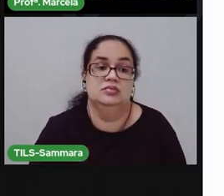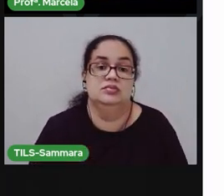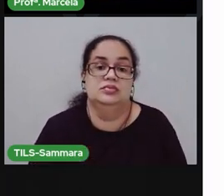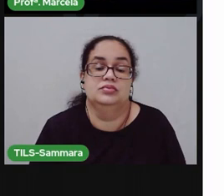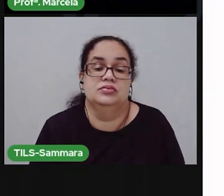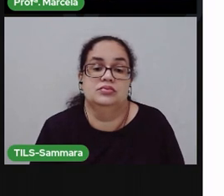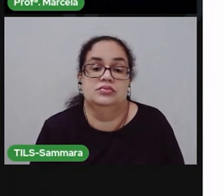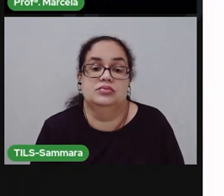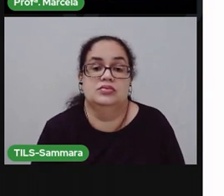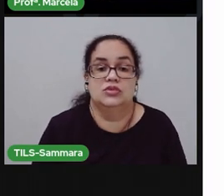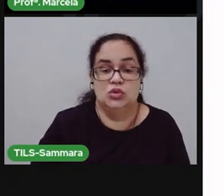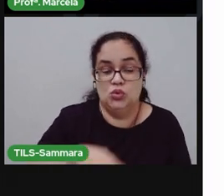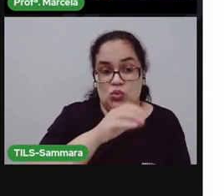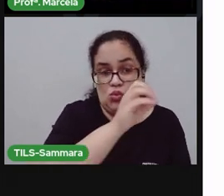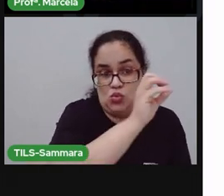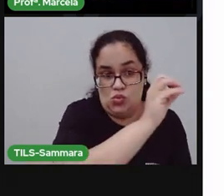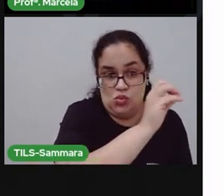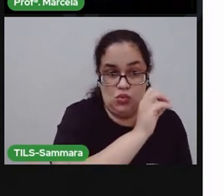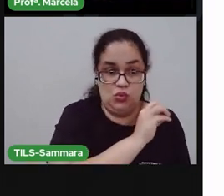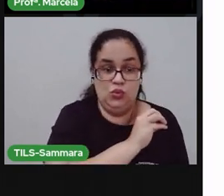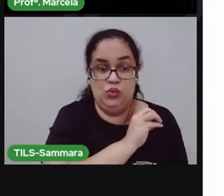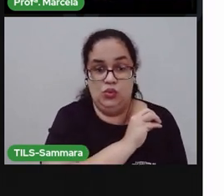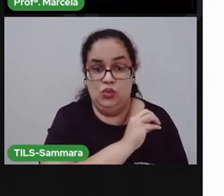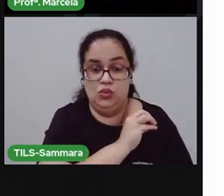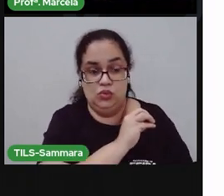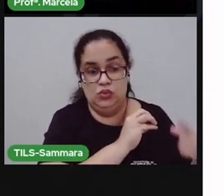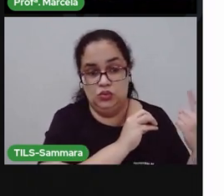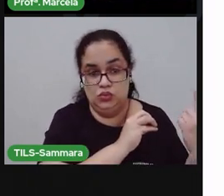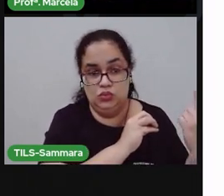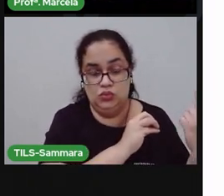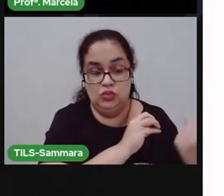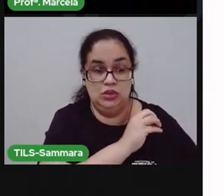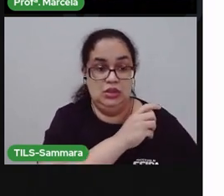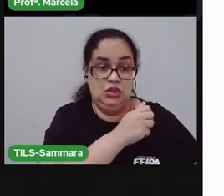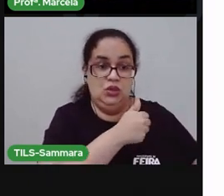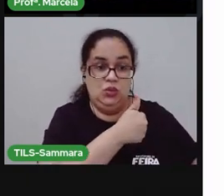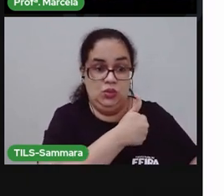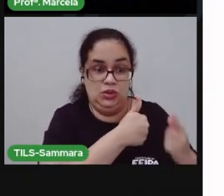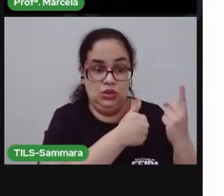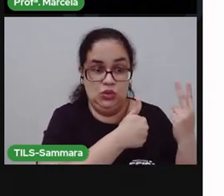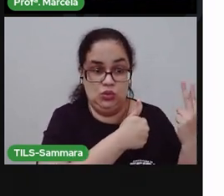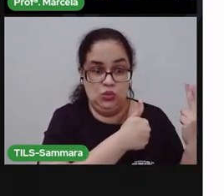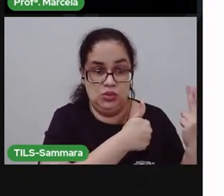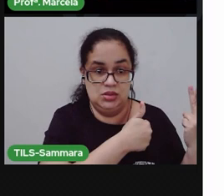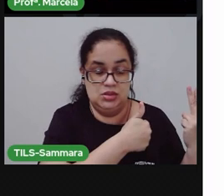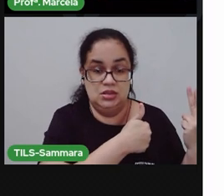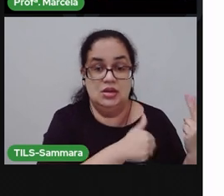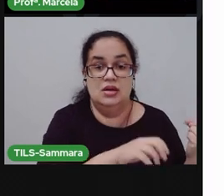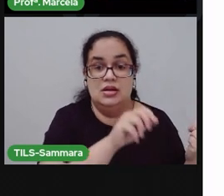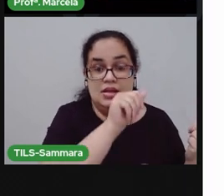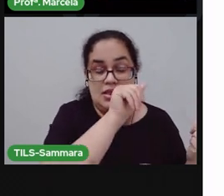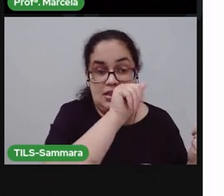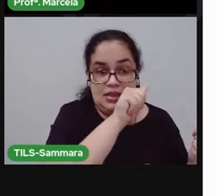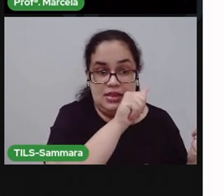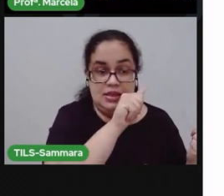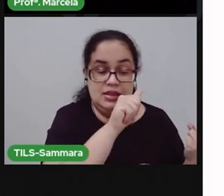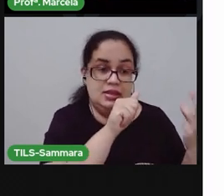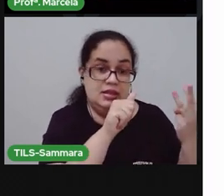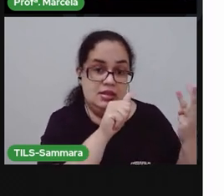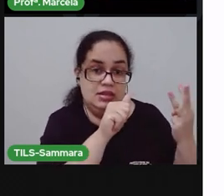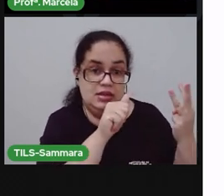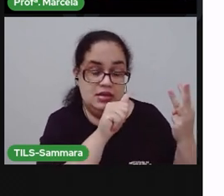Então, vou ter o o, né? Uma. O i, duas. E o a, três.